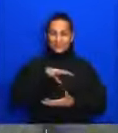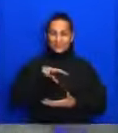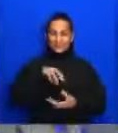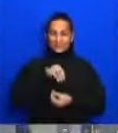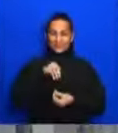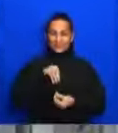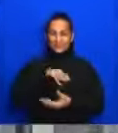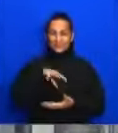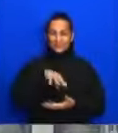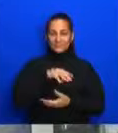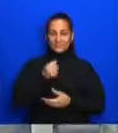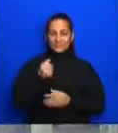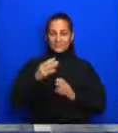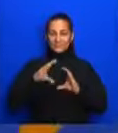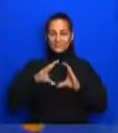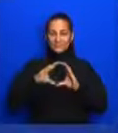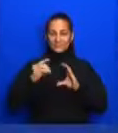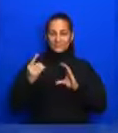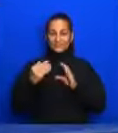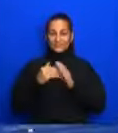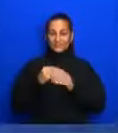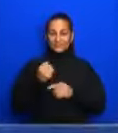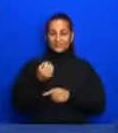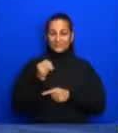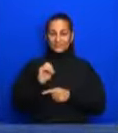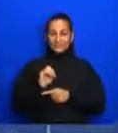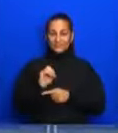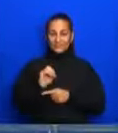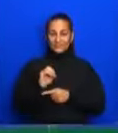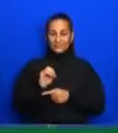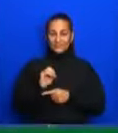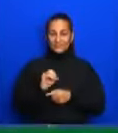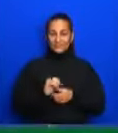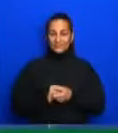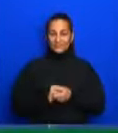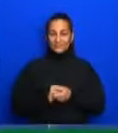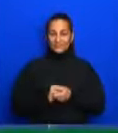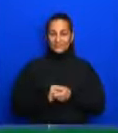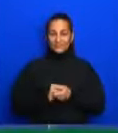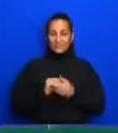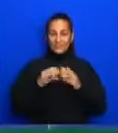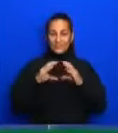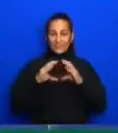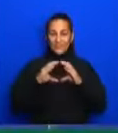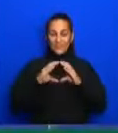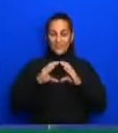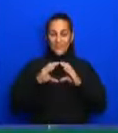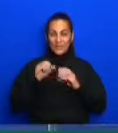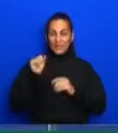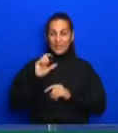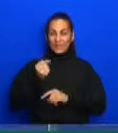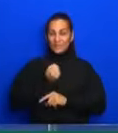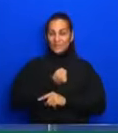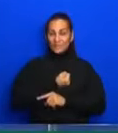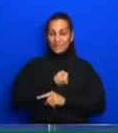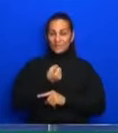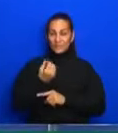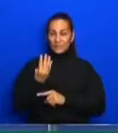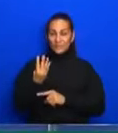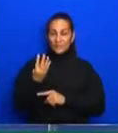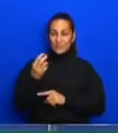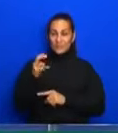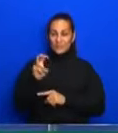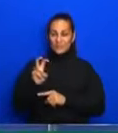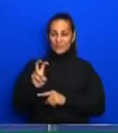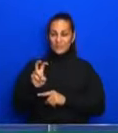Globo carregado embaralhando 80 bolas numeradas de 01 a 80. Bola azul 45. Azul